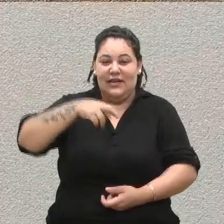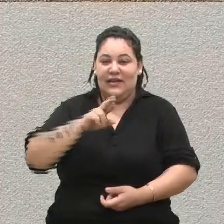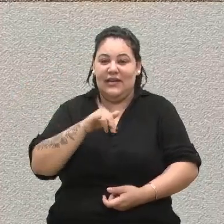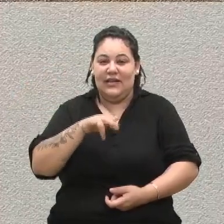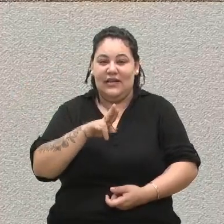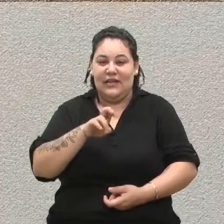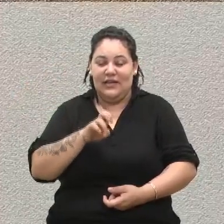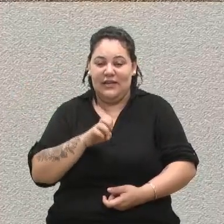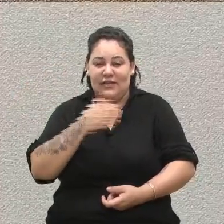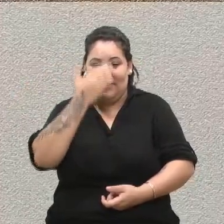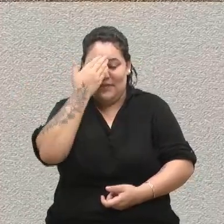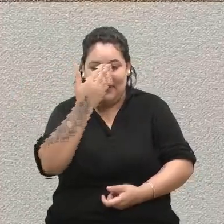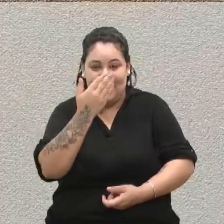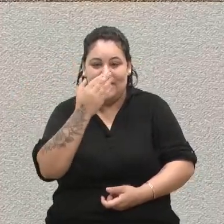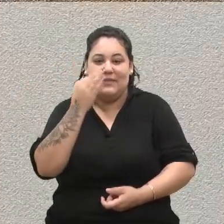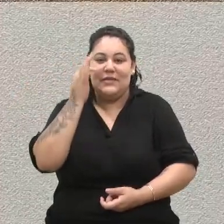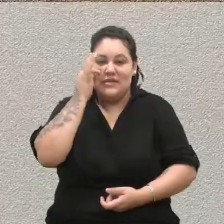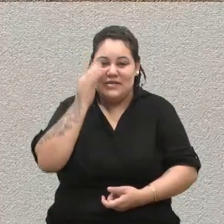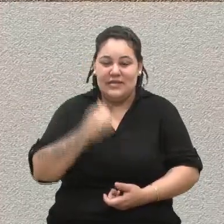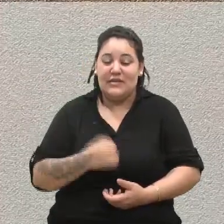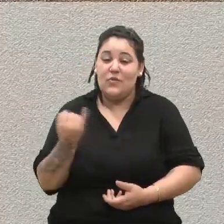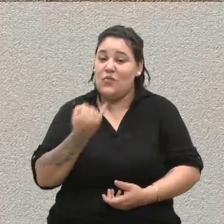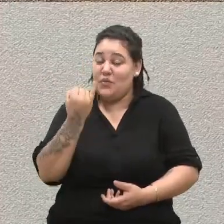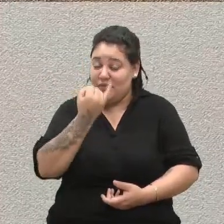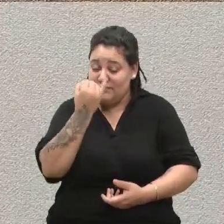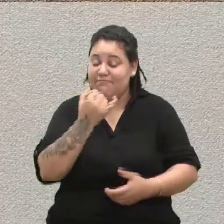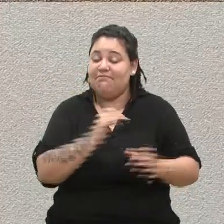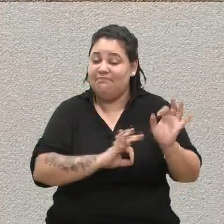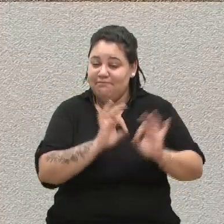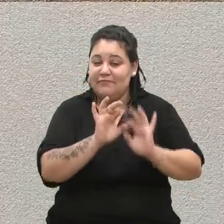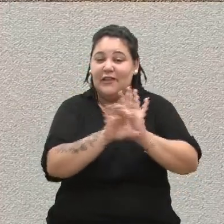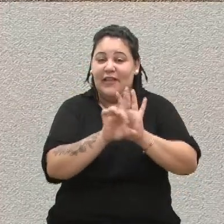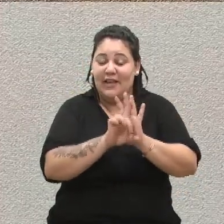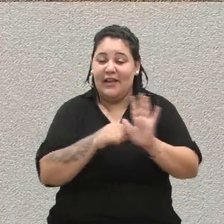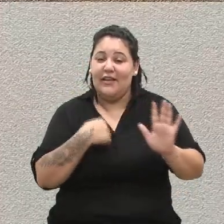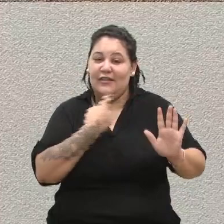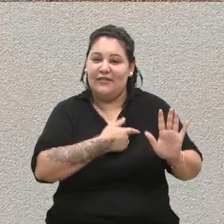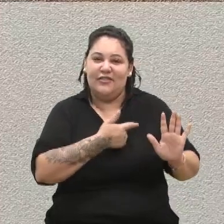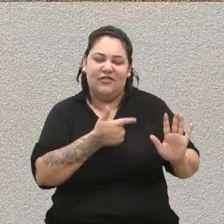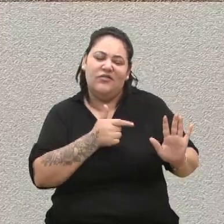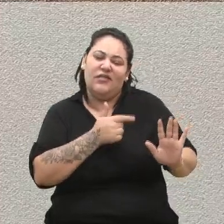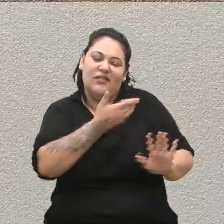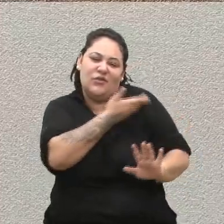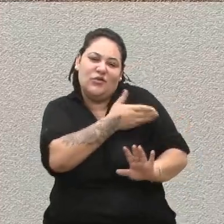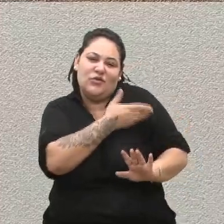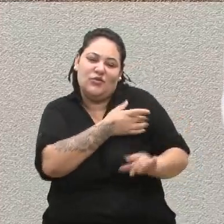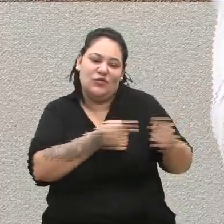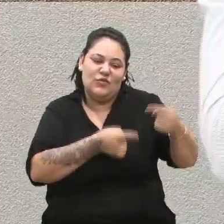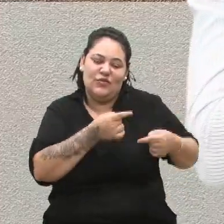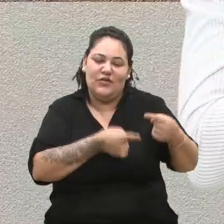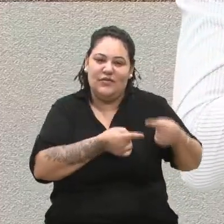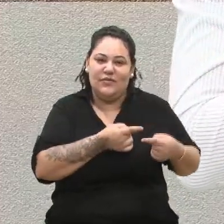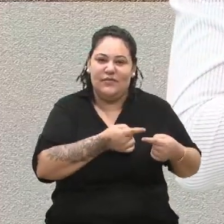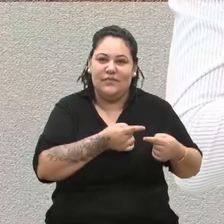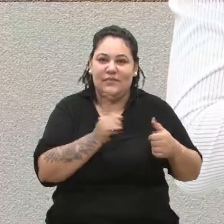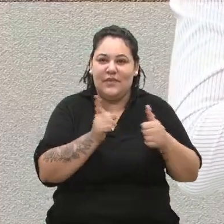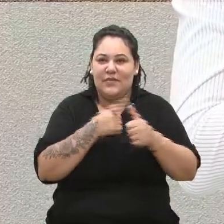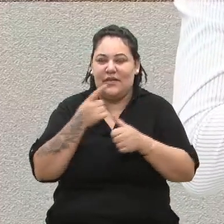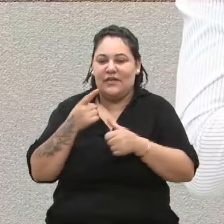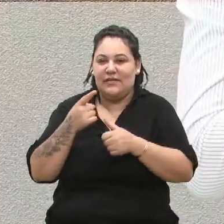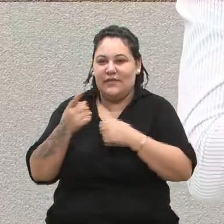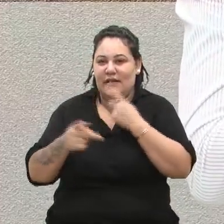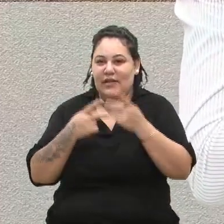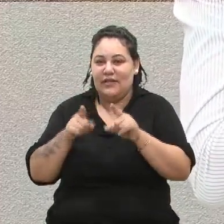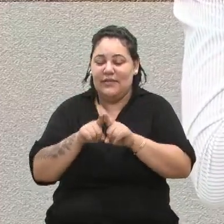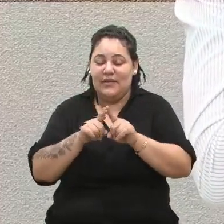importante projeto de lei e nós não temos o hábito de discutir em primeira discussão, mas gostaria de também